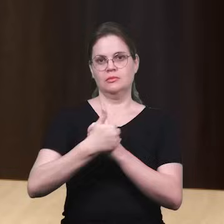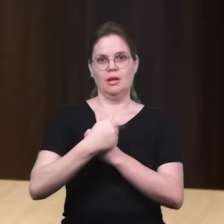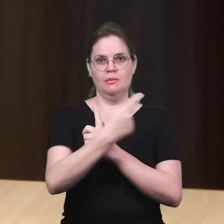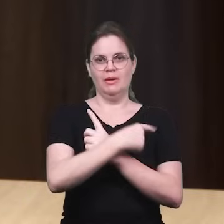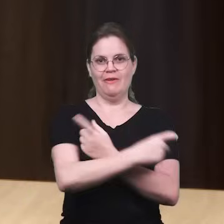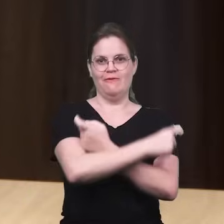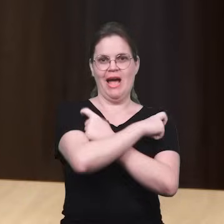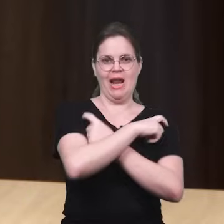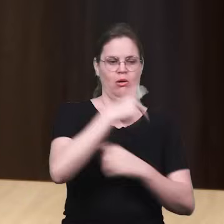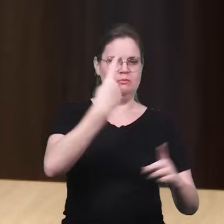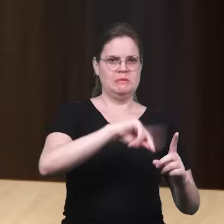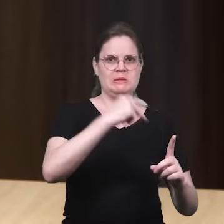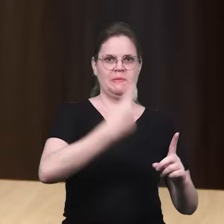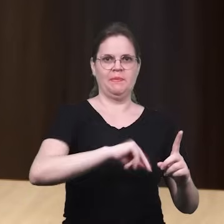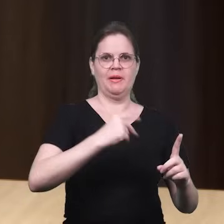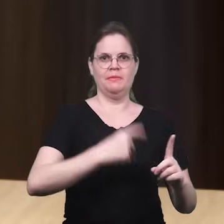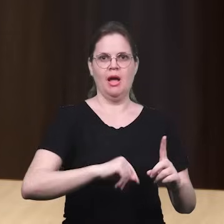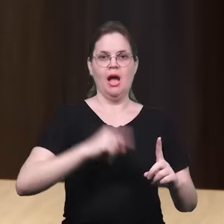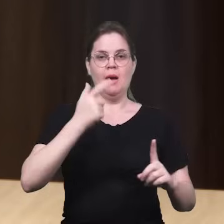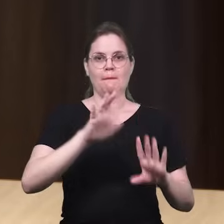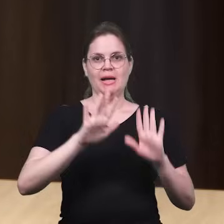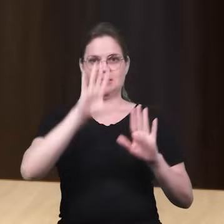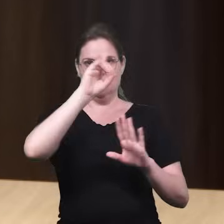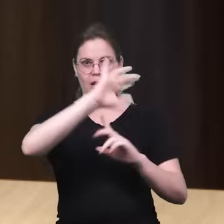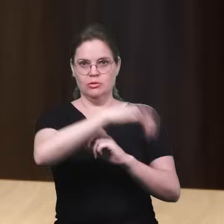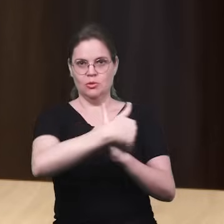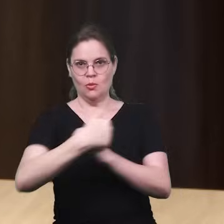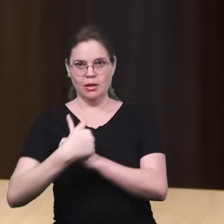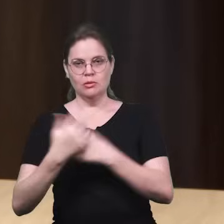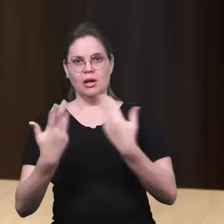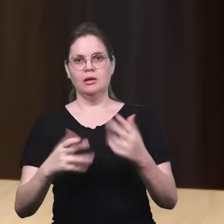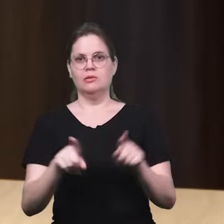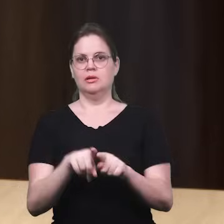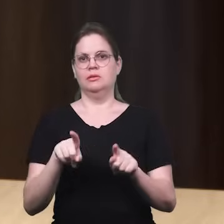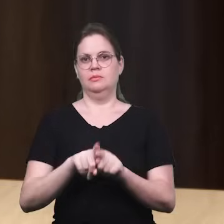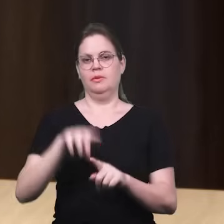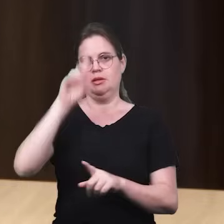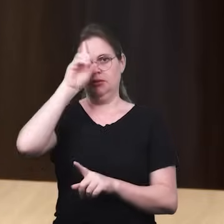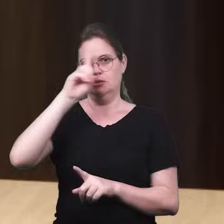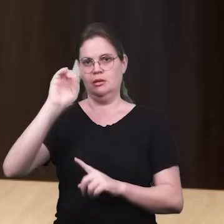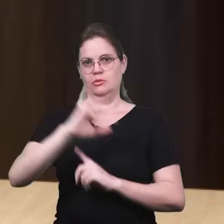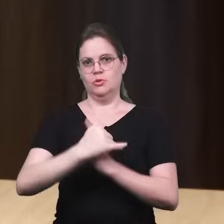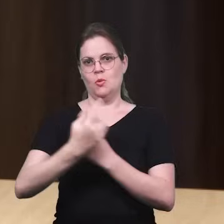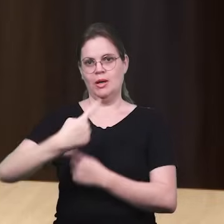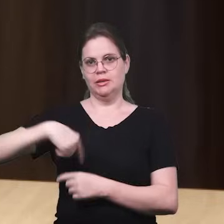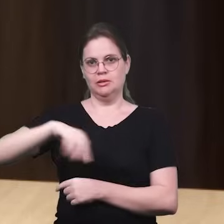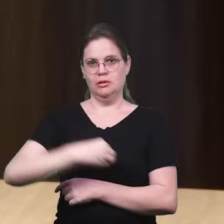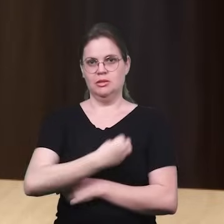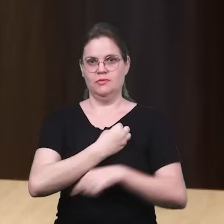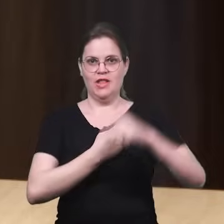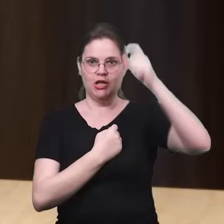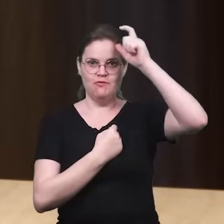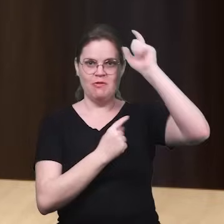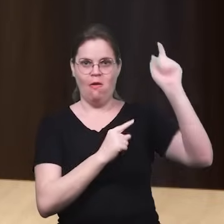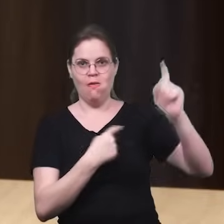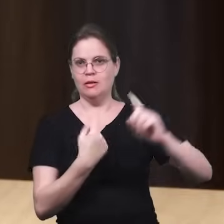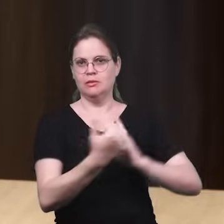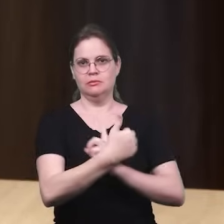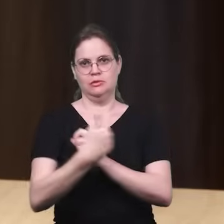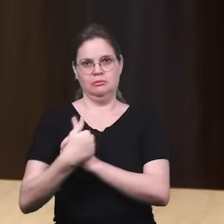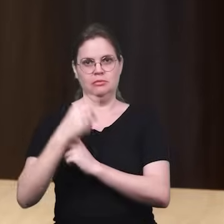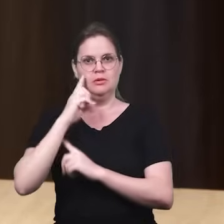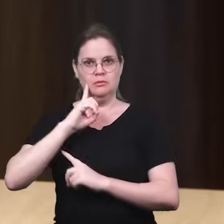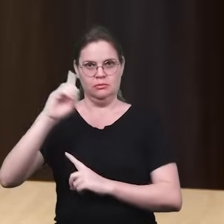Faraó, que é um tipo, representa o adversário das nossas almas. Então, nós vemos aqui que Jesus, ele